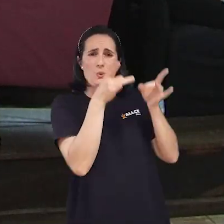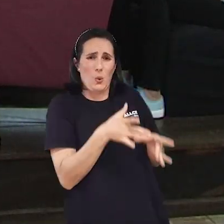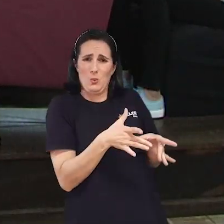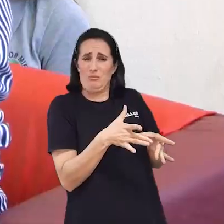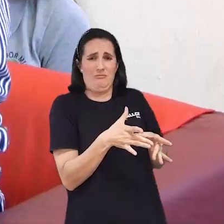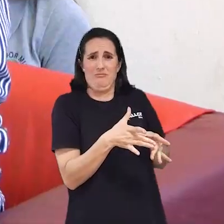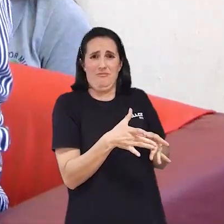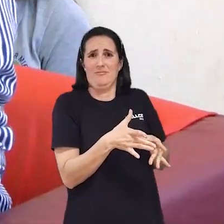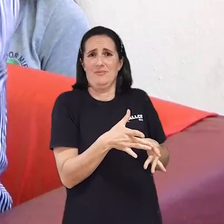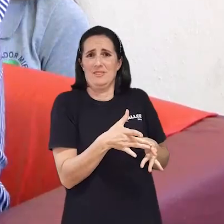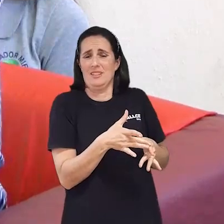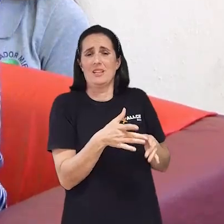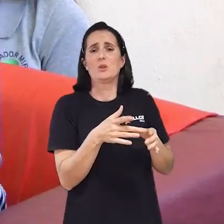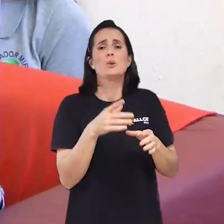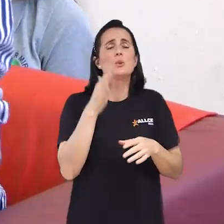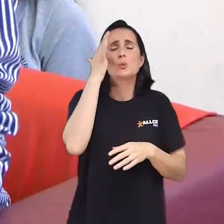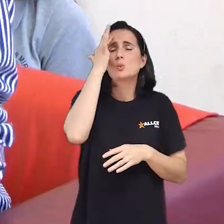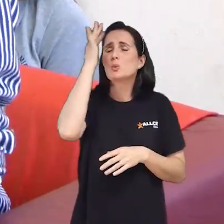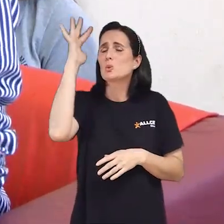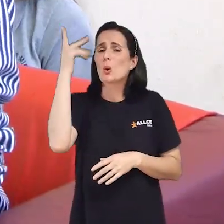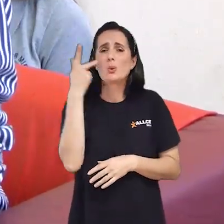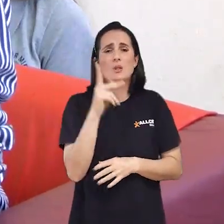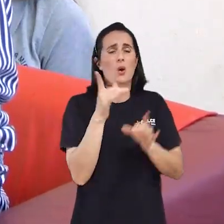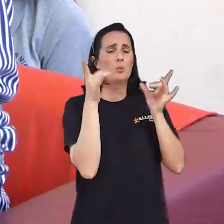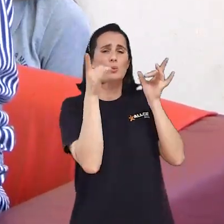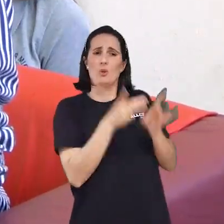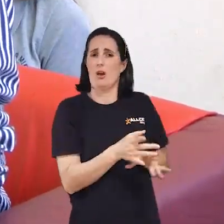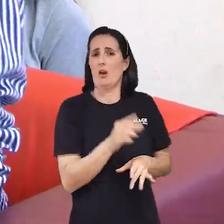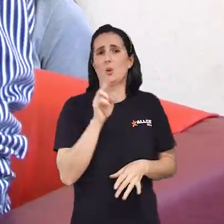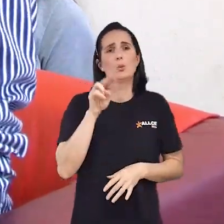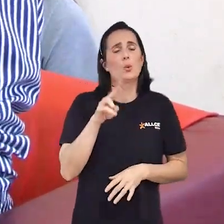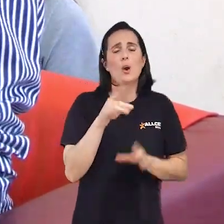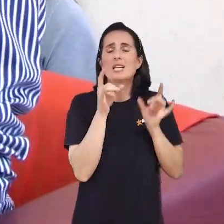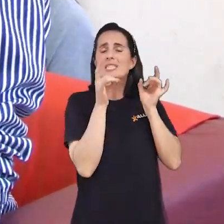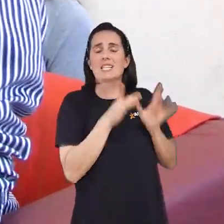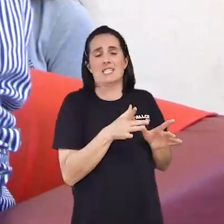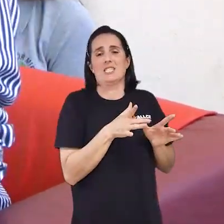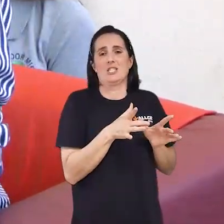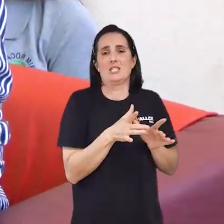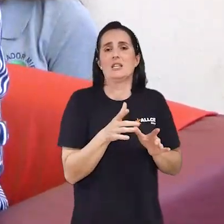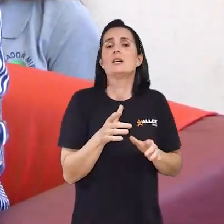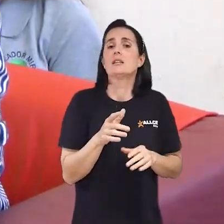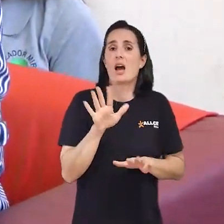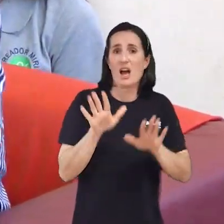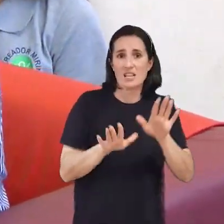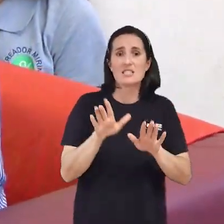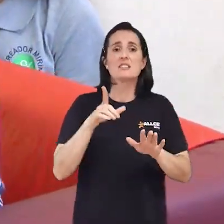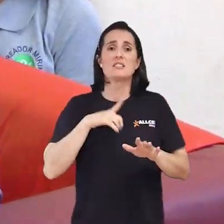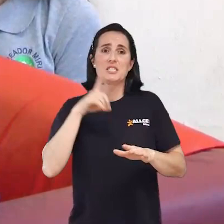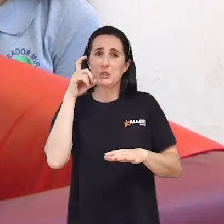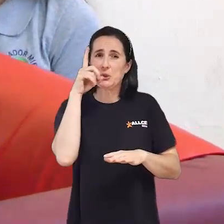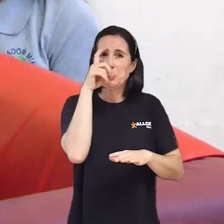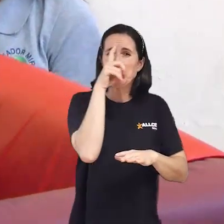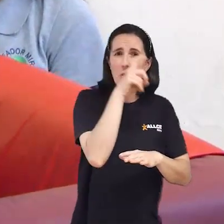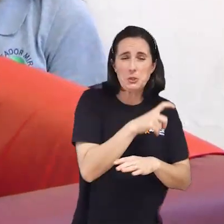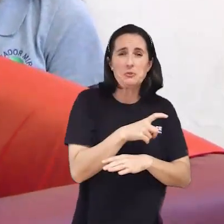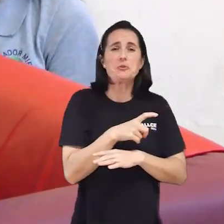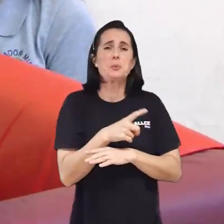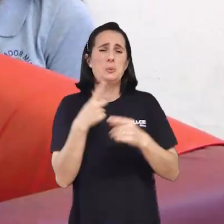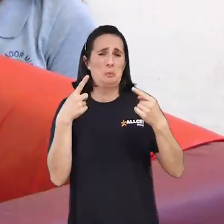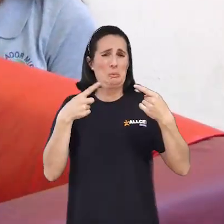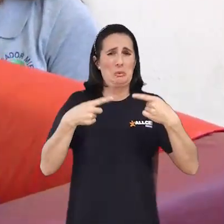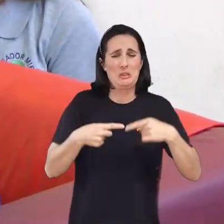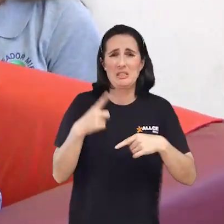qual for eles. Não desistam do sonho. Mesmo que encontrem algumas dificuldades no caminho, não desistam do